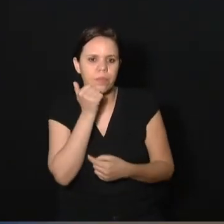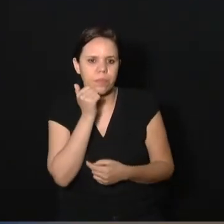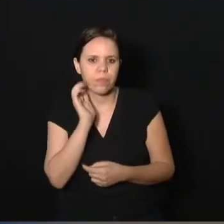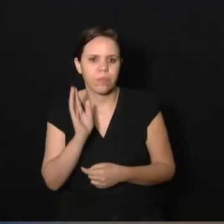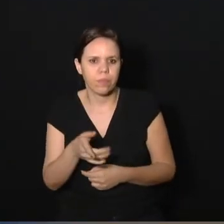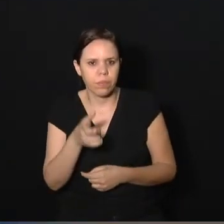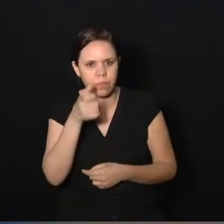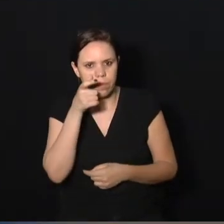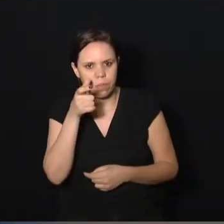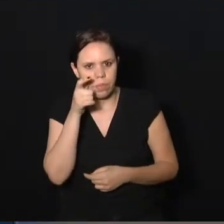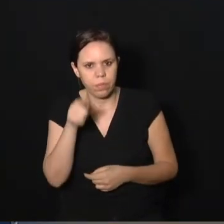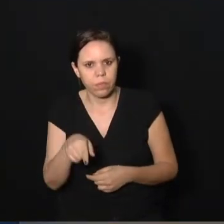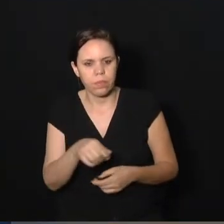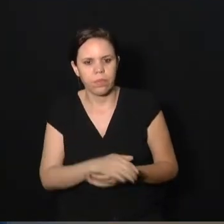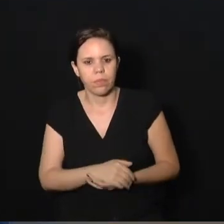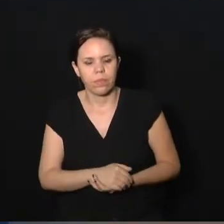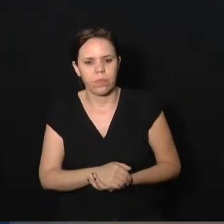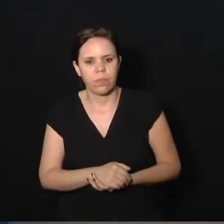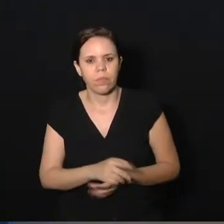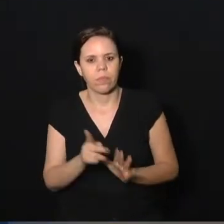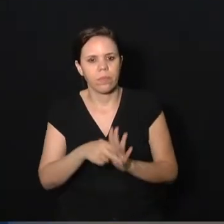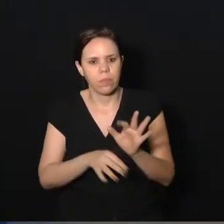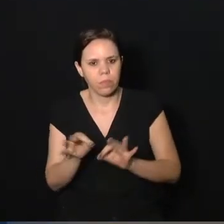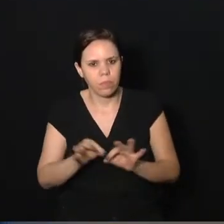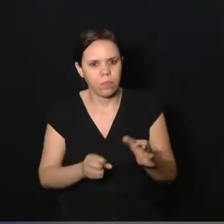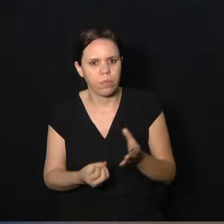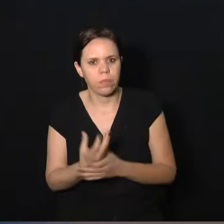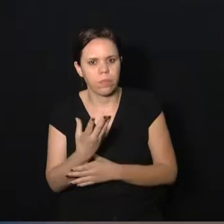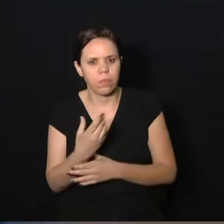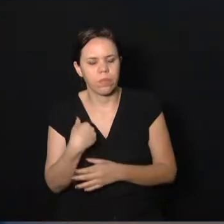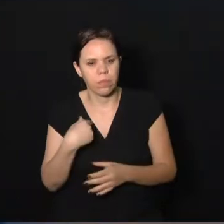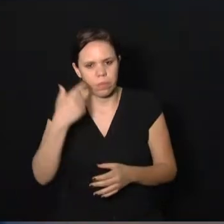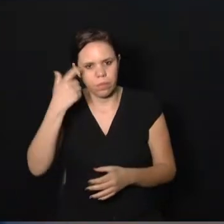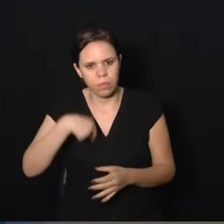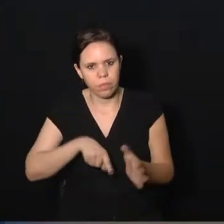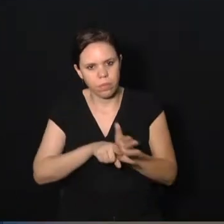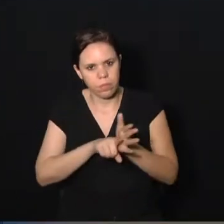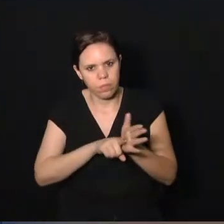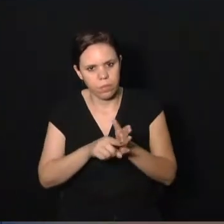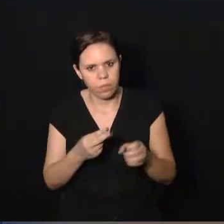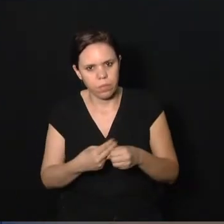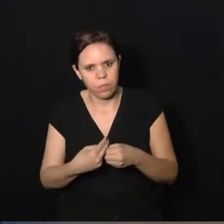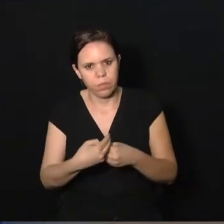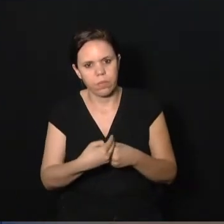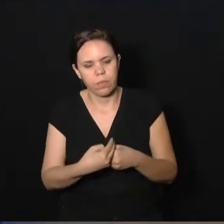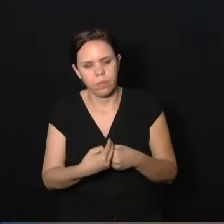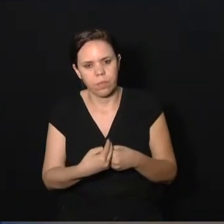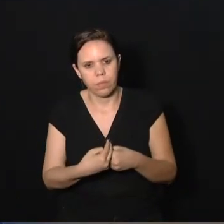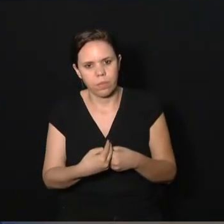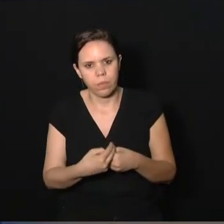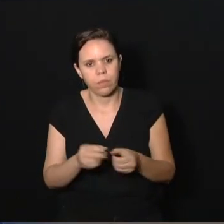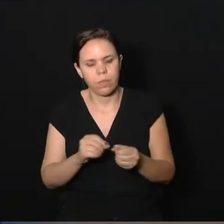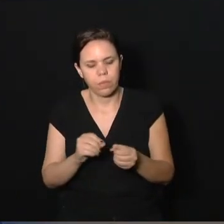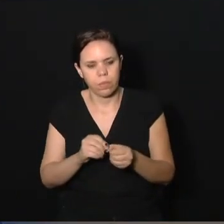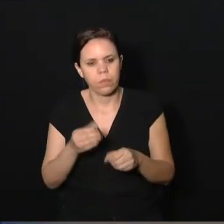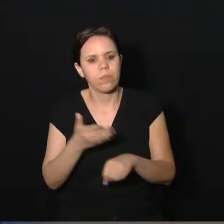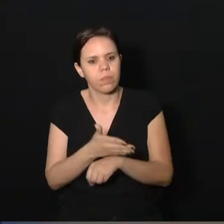viu esse projeto acontecendo. Como eu sou pesquisadora também da Unicamp, então a gente tem acesso a isso